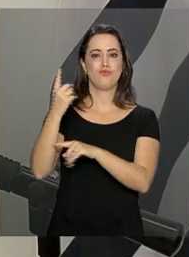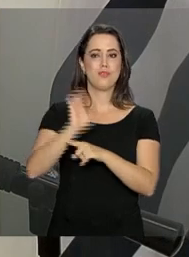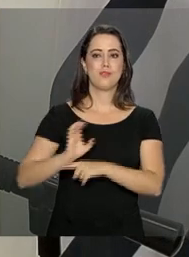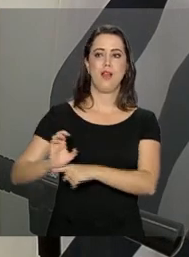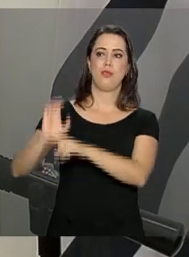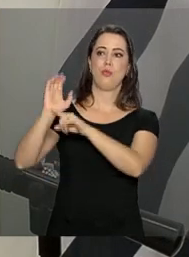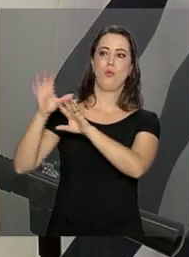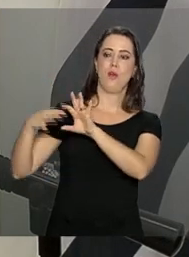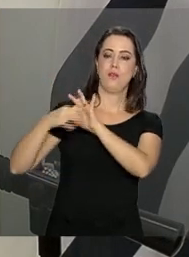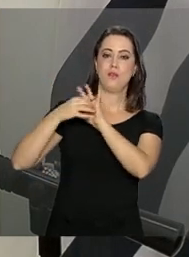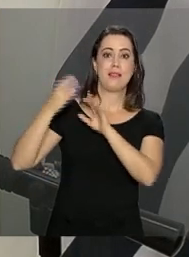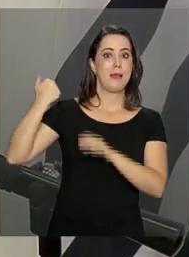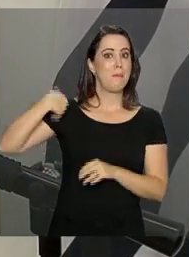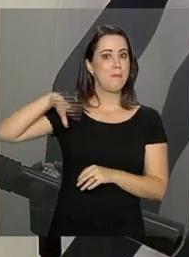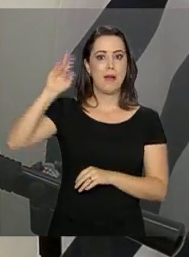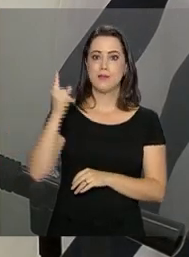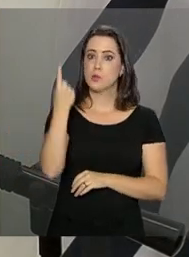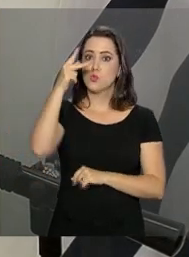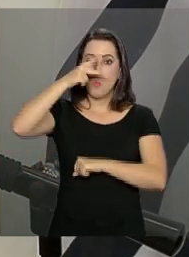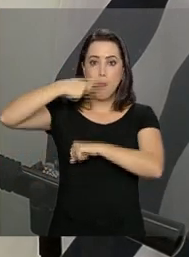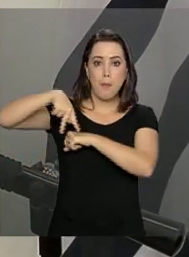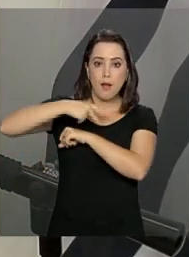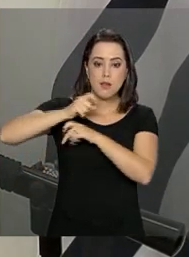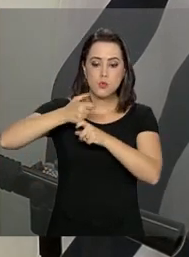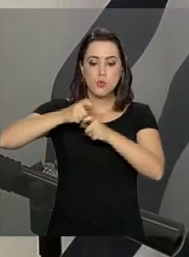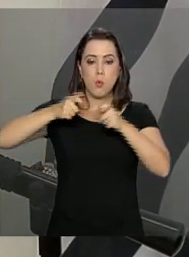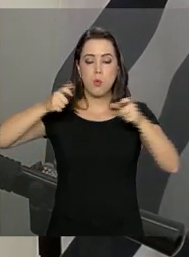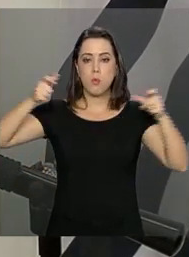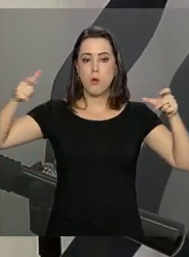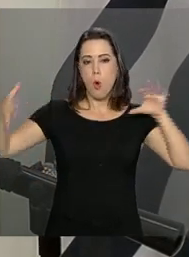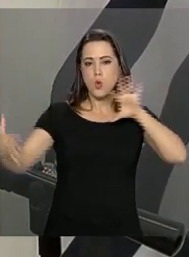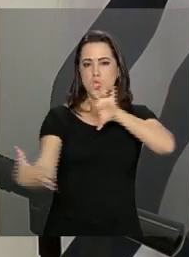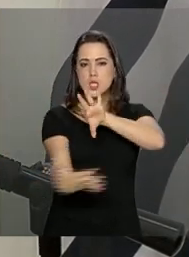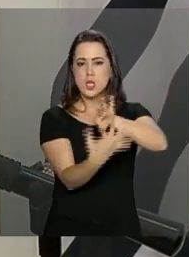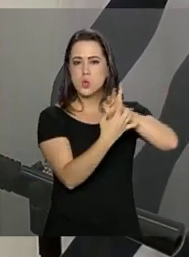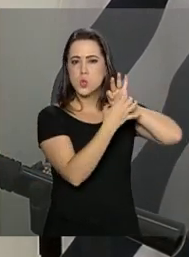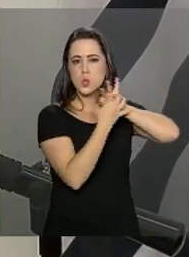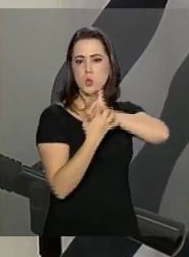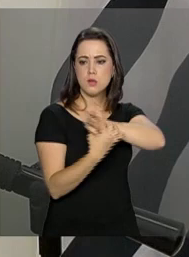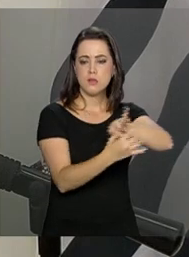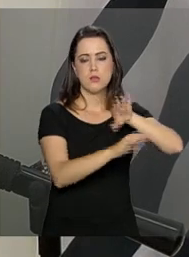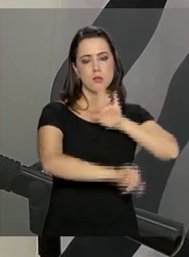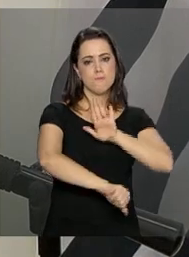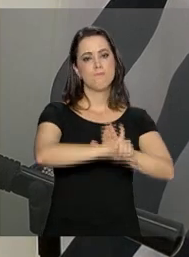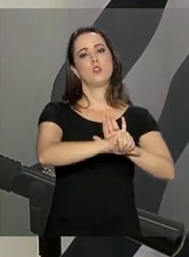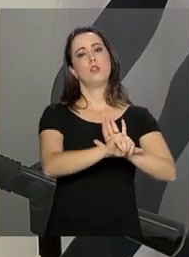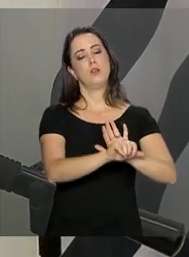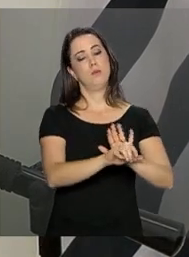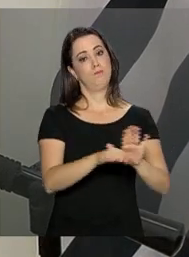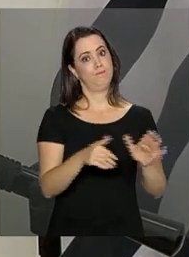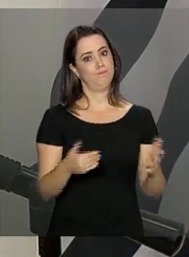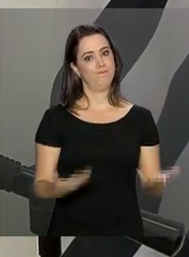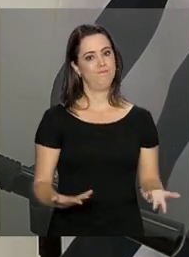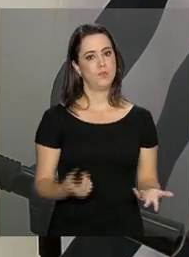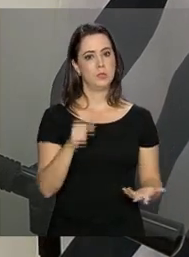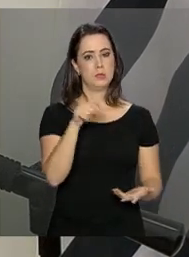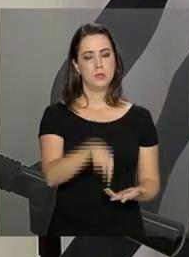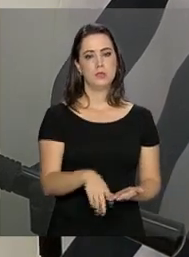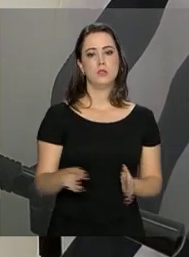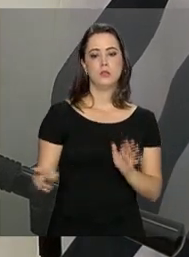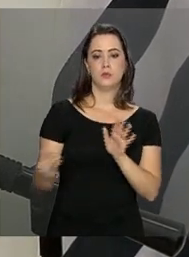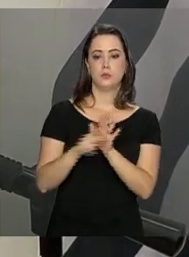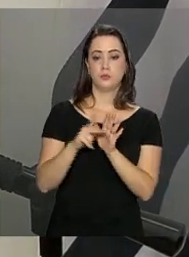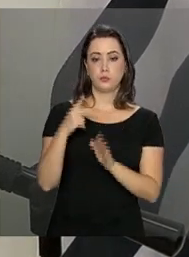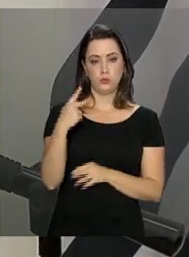interestadual é transnacional ea partir disso é foi plantada a semente no seu